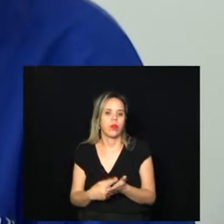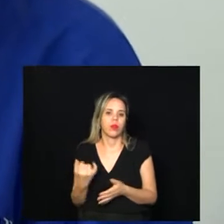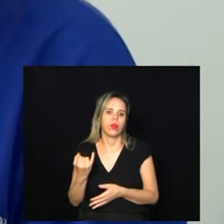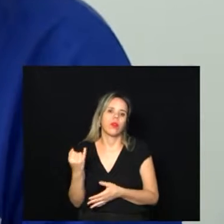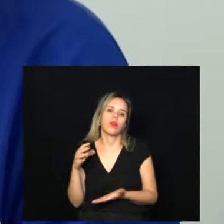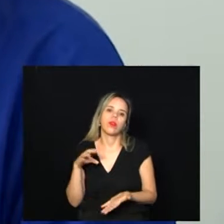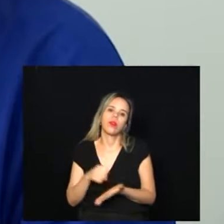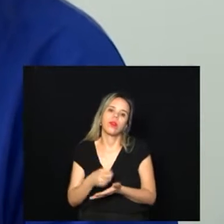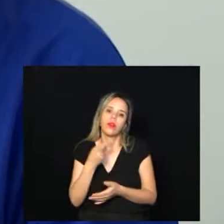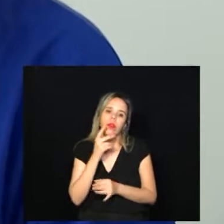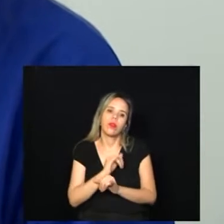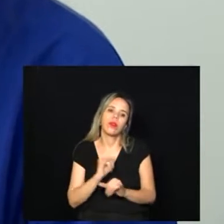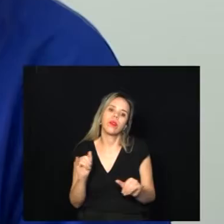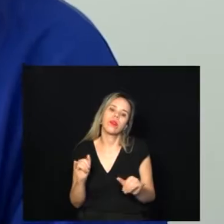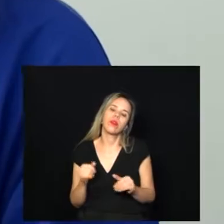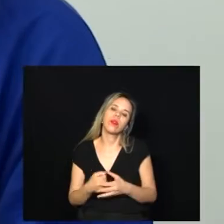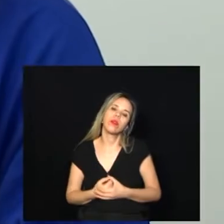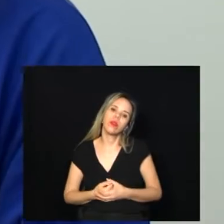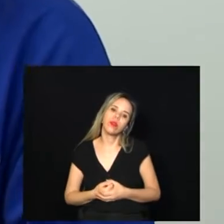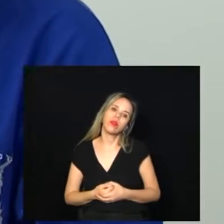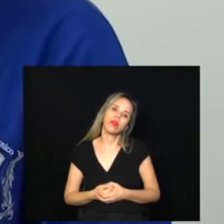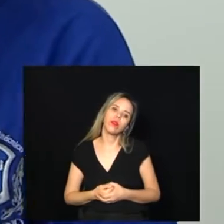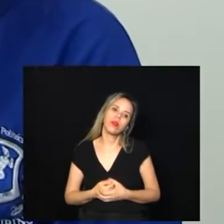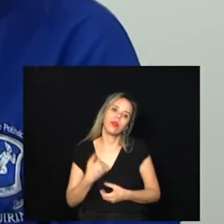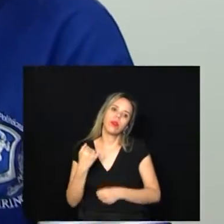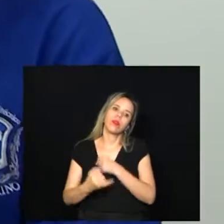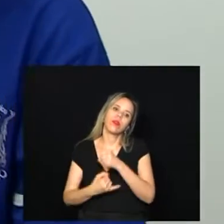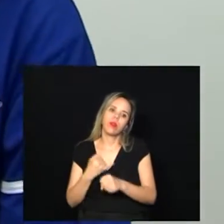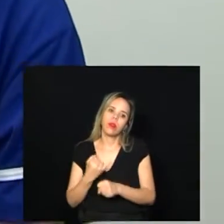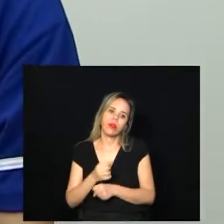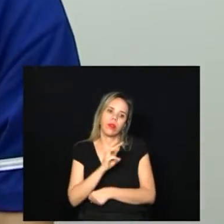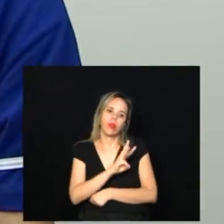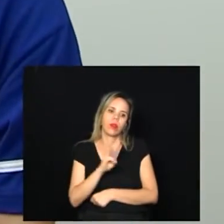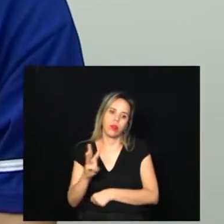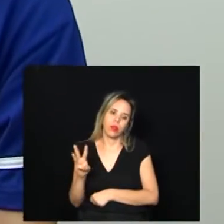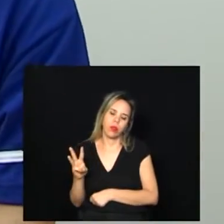gente reforçar. Bom, o site